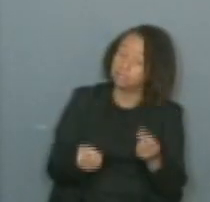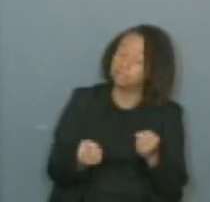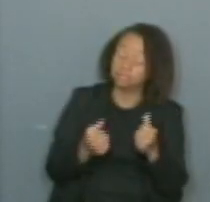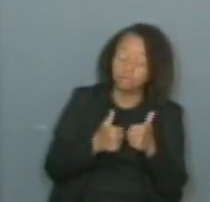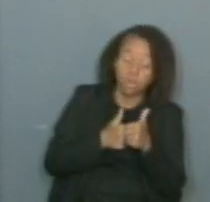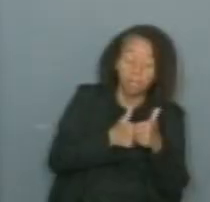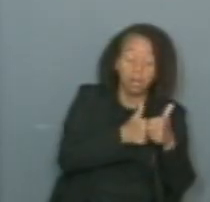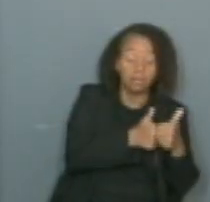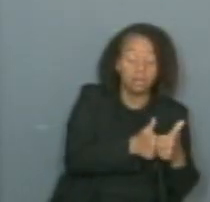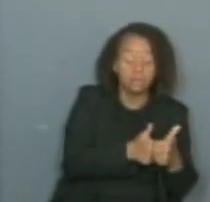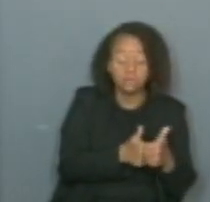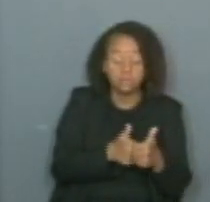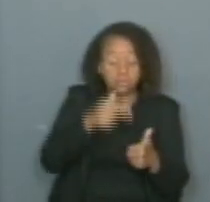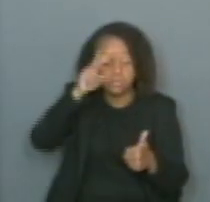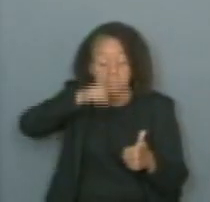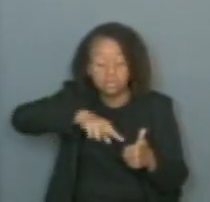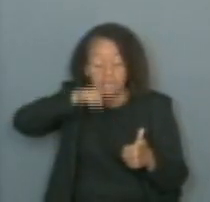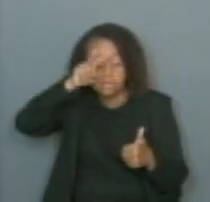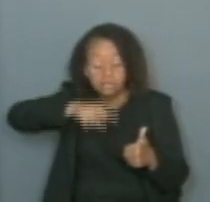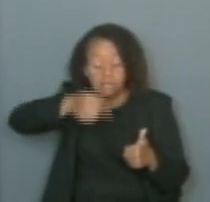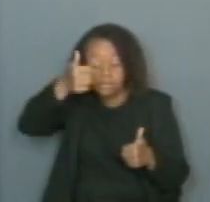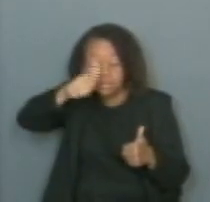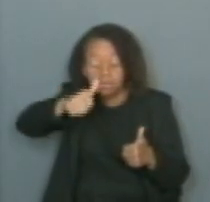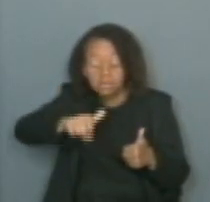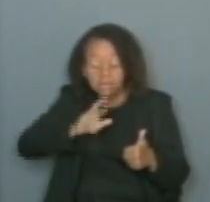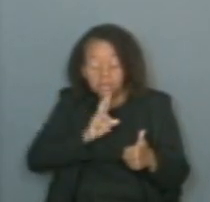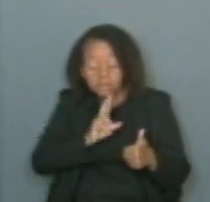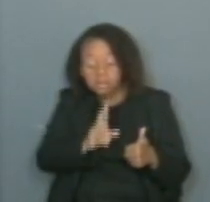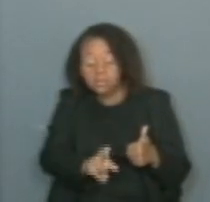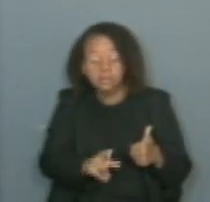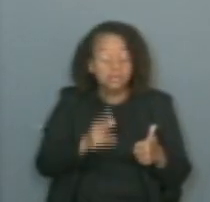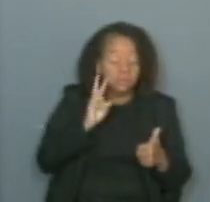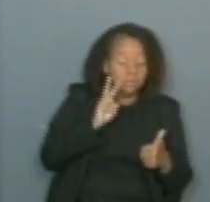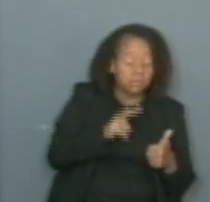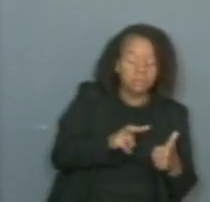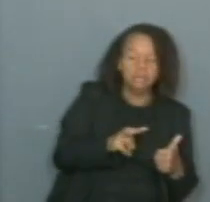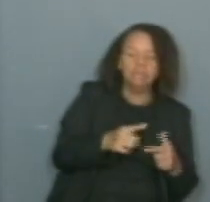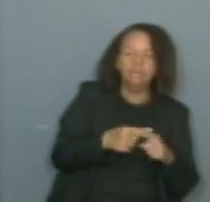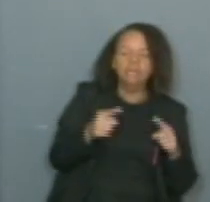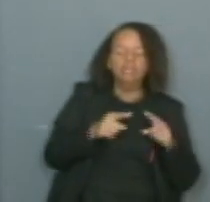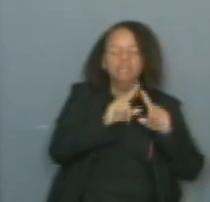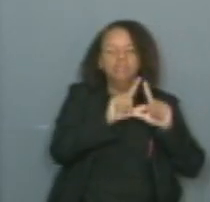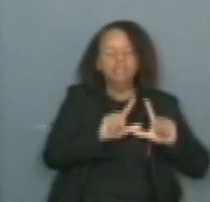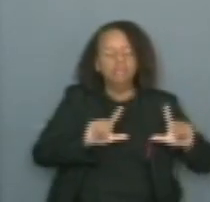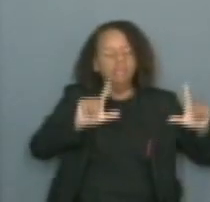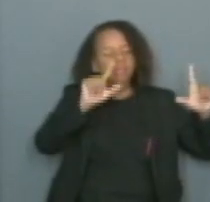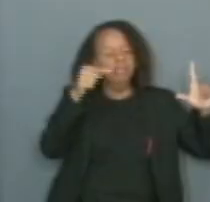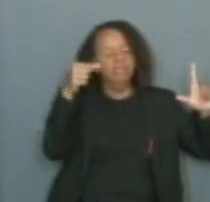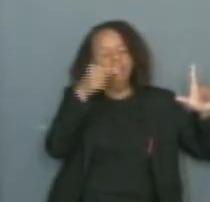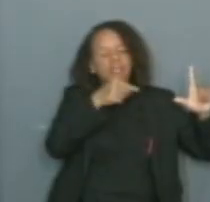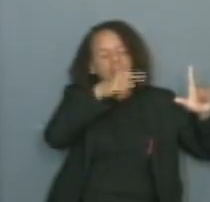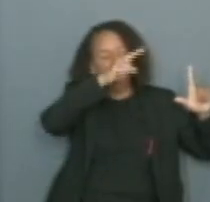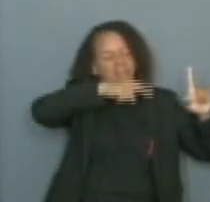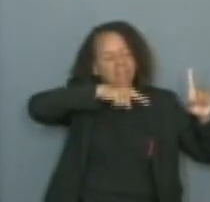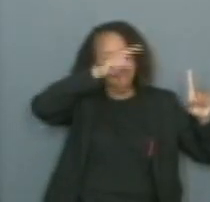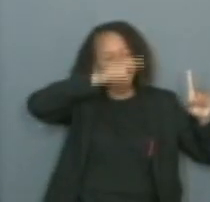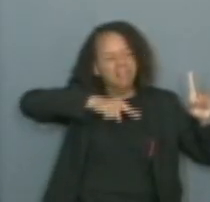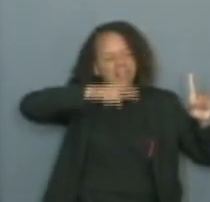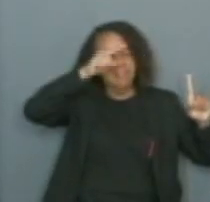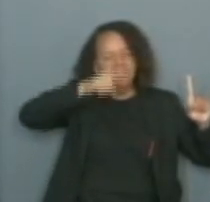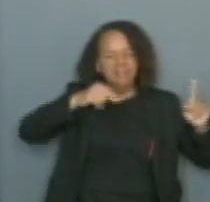acompanhamento público dos resultados. Um painel digital dos beneficiários é importante.